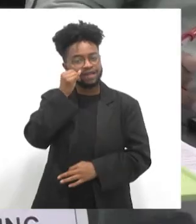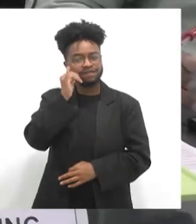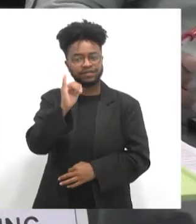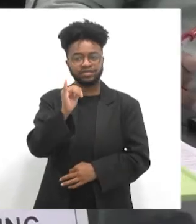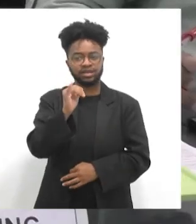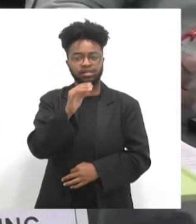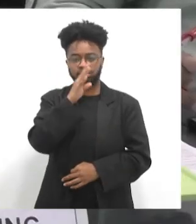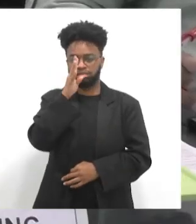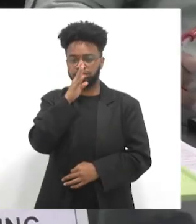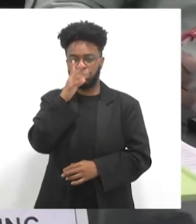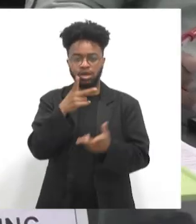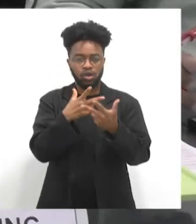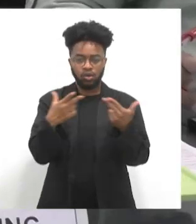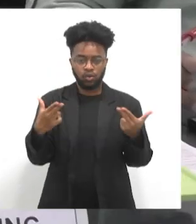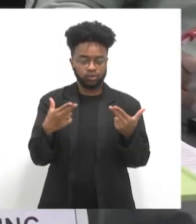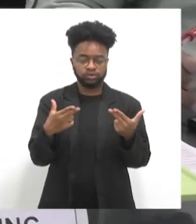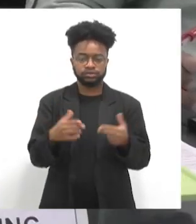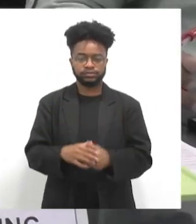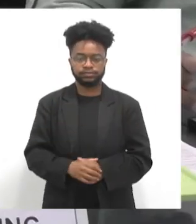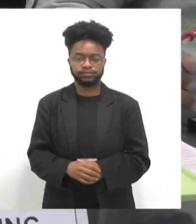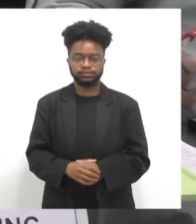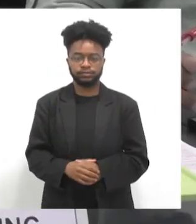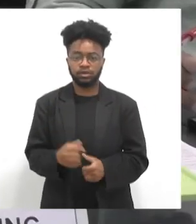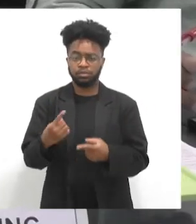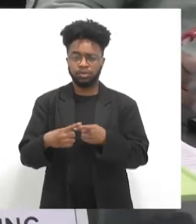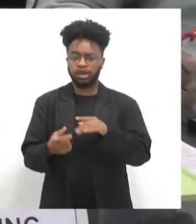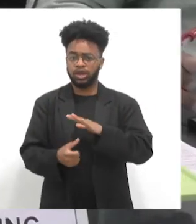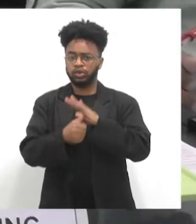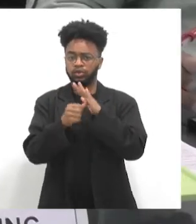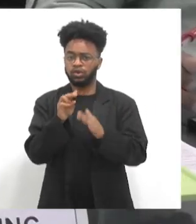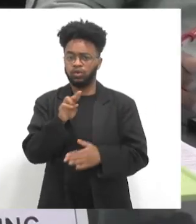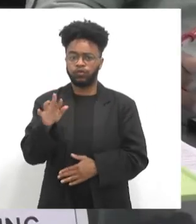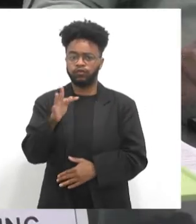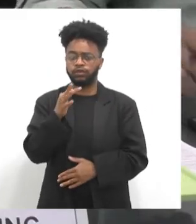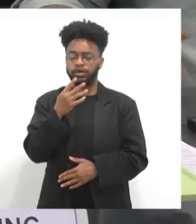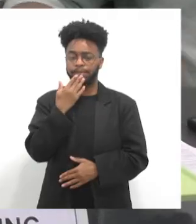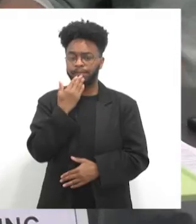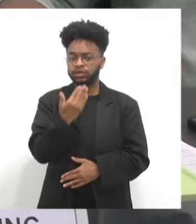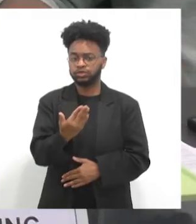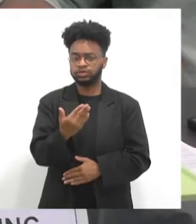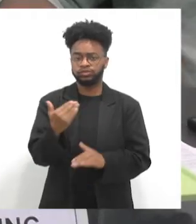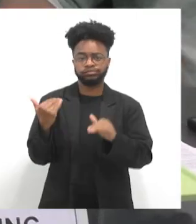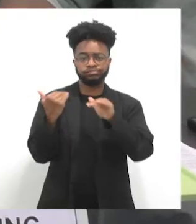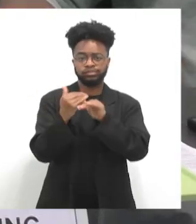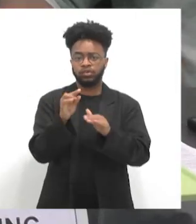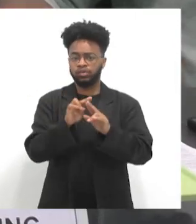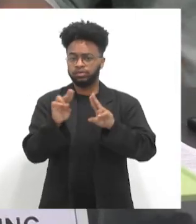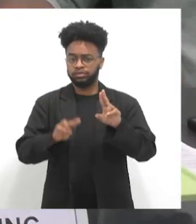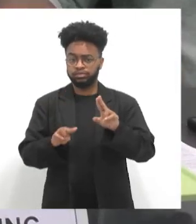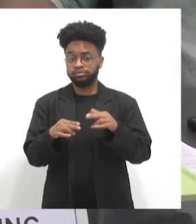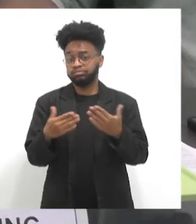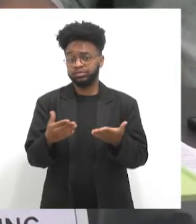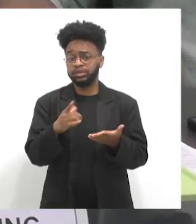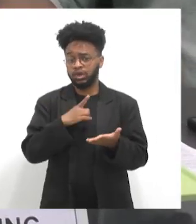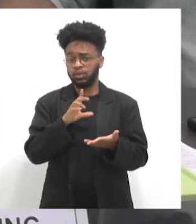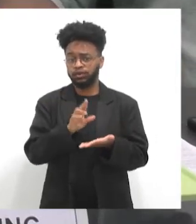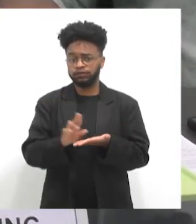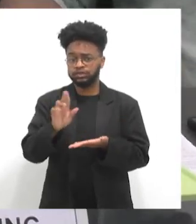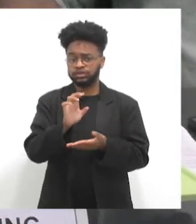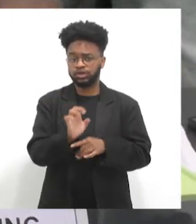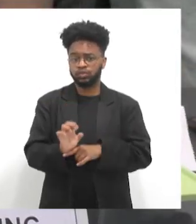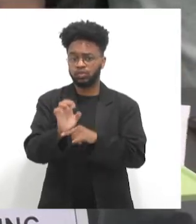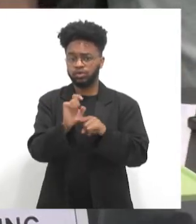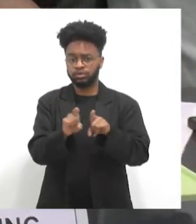uma coisa completamente arbitrária, porque o reitor da UF pediu paridade com a FRJ. Bom, e as universidades estaduais? E